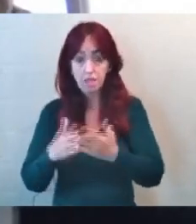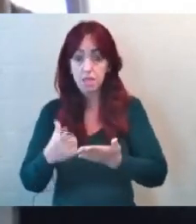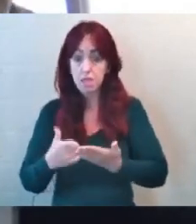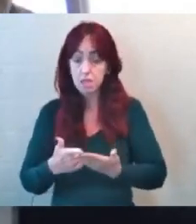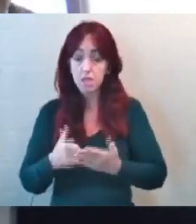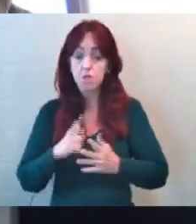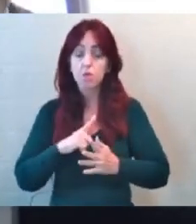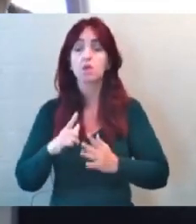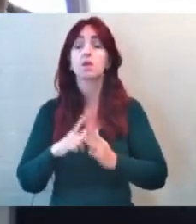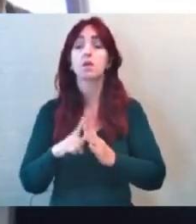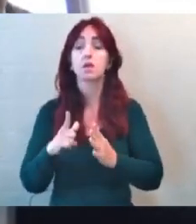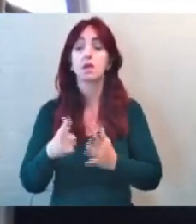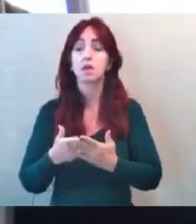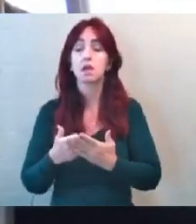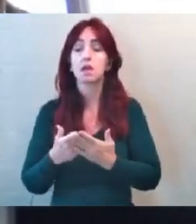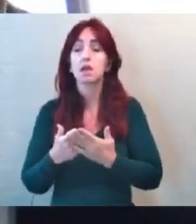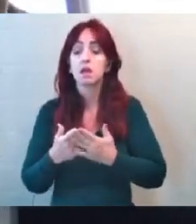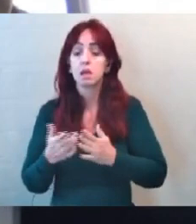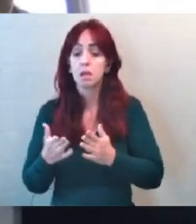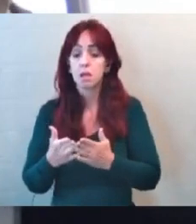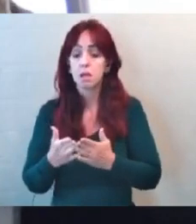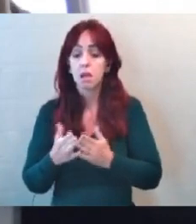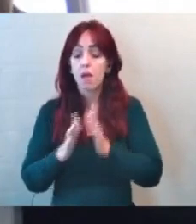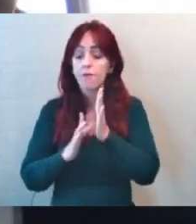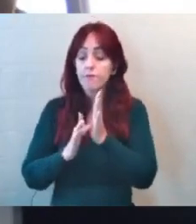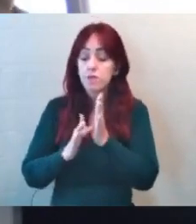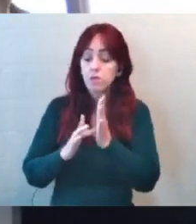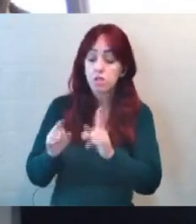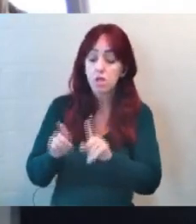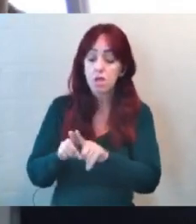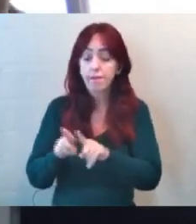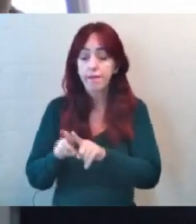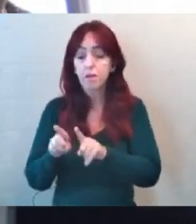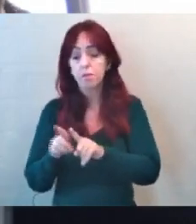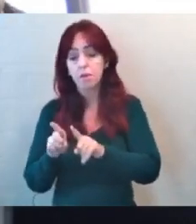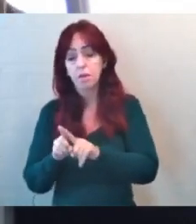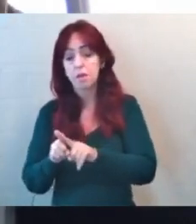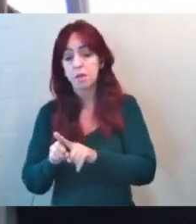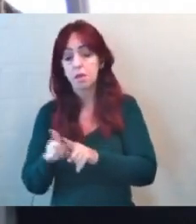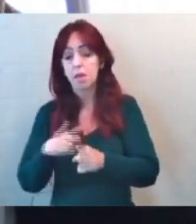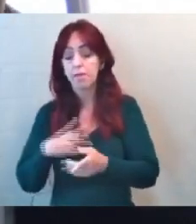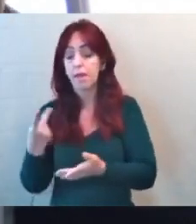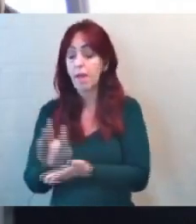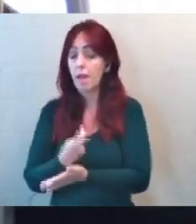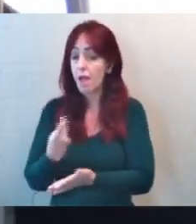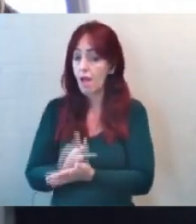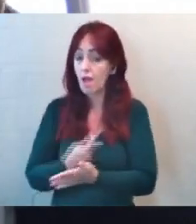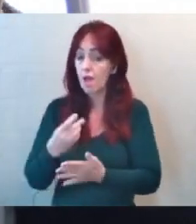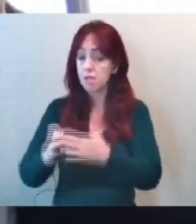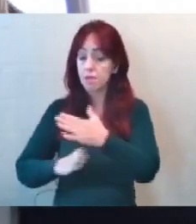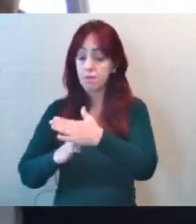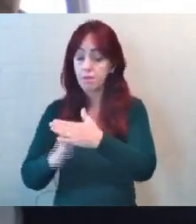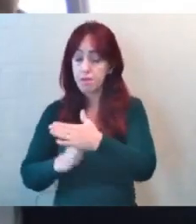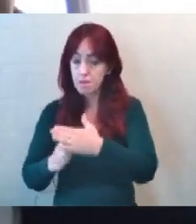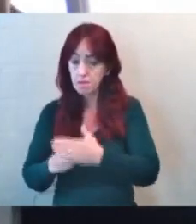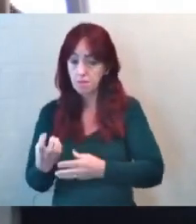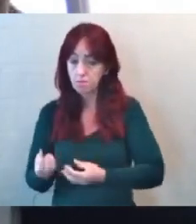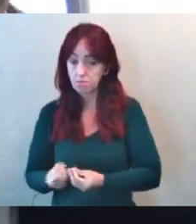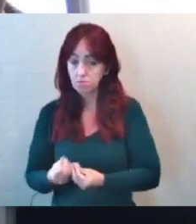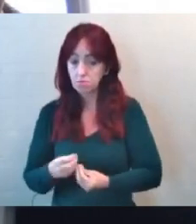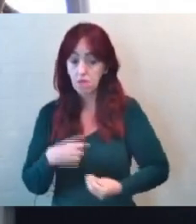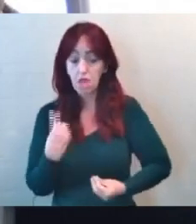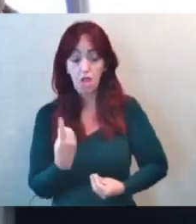burlar o nosso esquema de fiscalização e atuar de forma irregular,